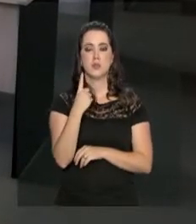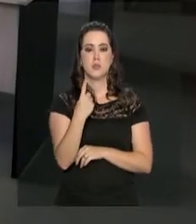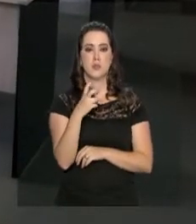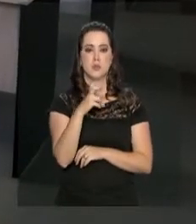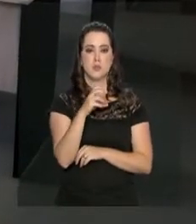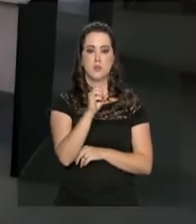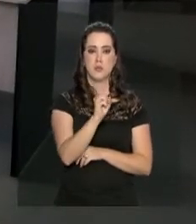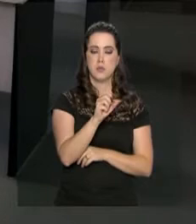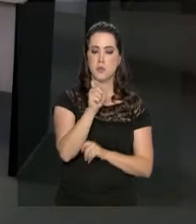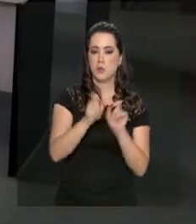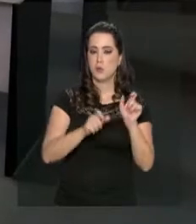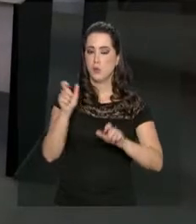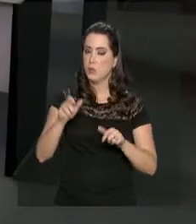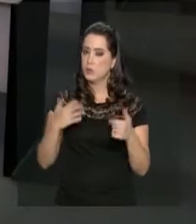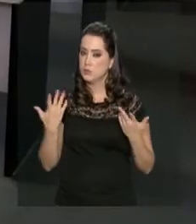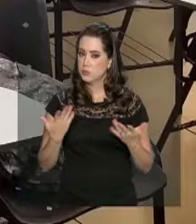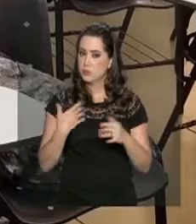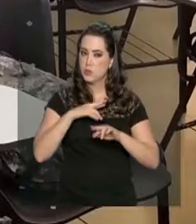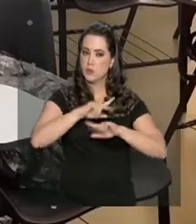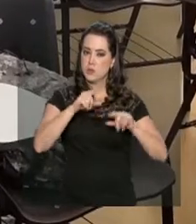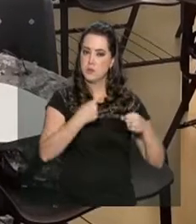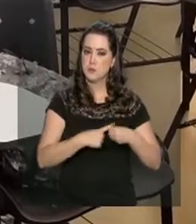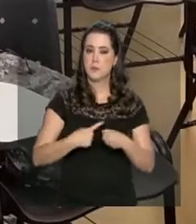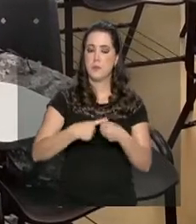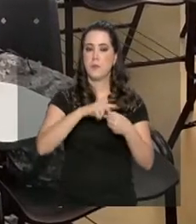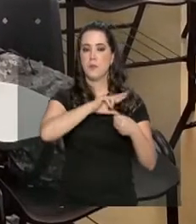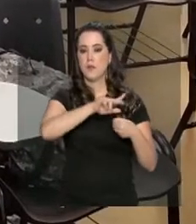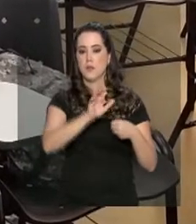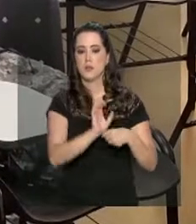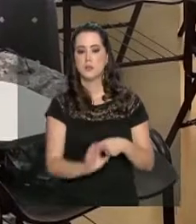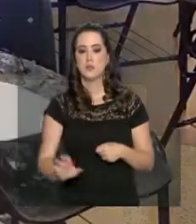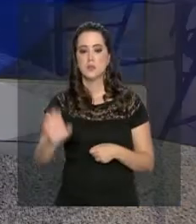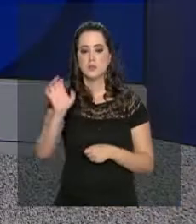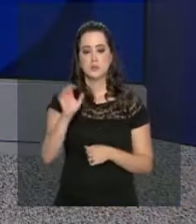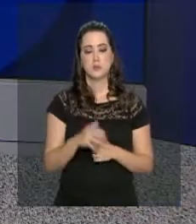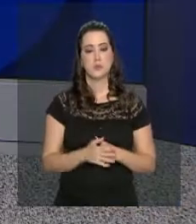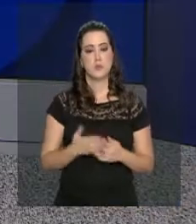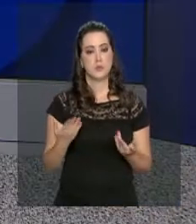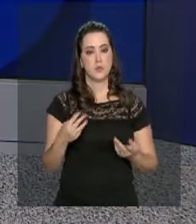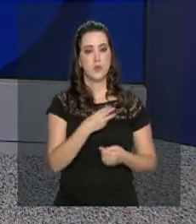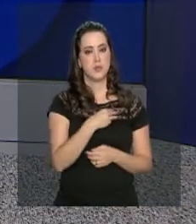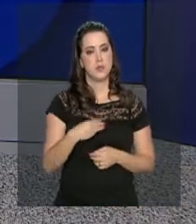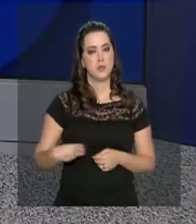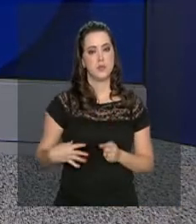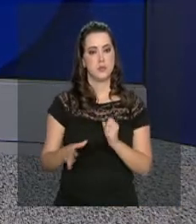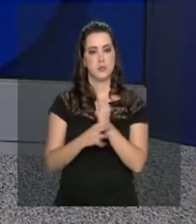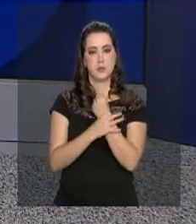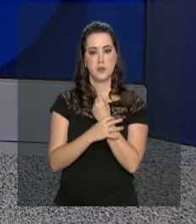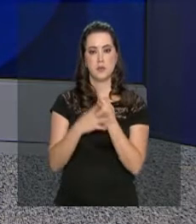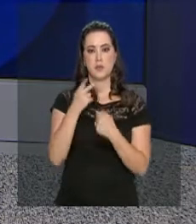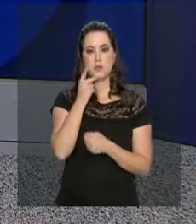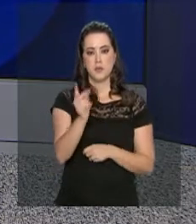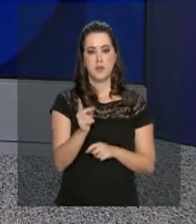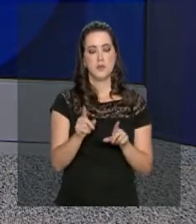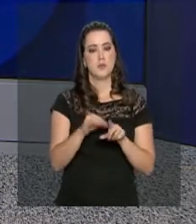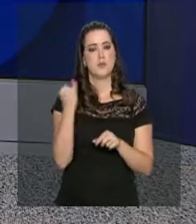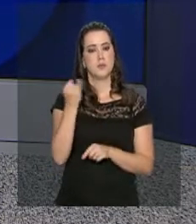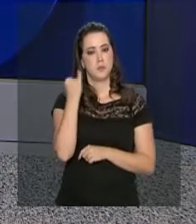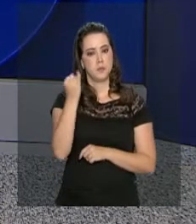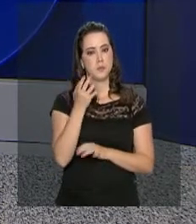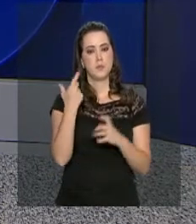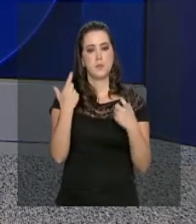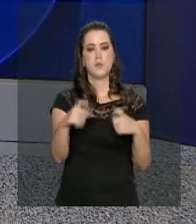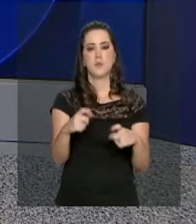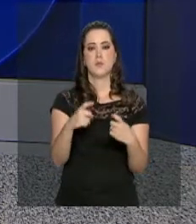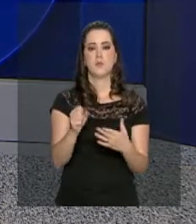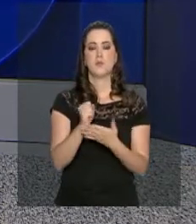2.158 a gente distribuídos em cidades de vários estados o ministro da segurança pública raul jungmann falou sobre a